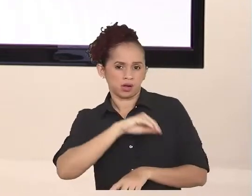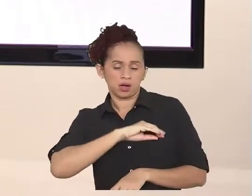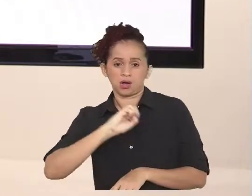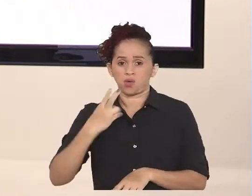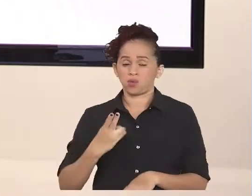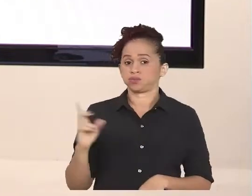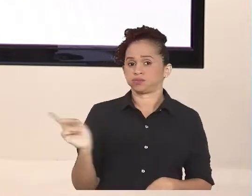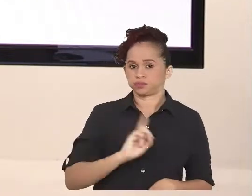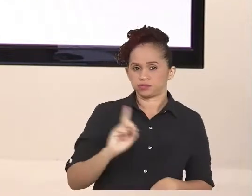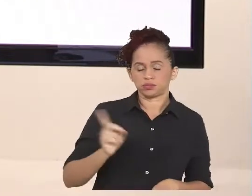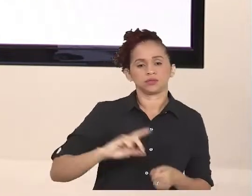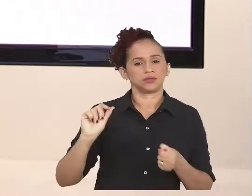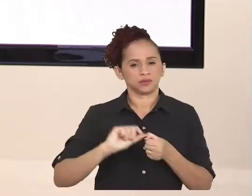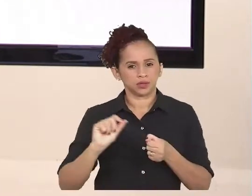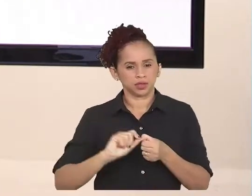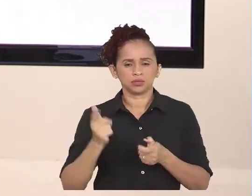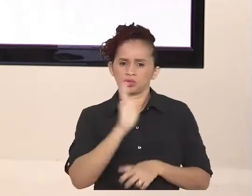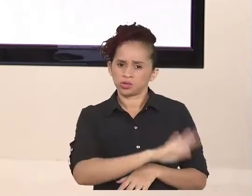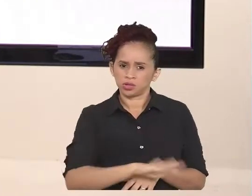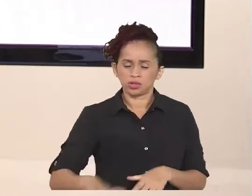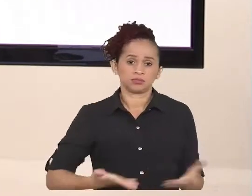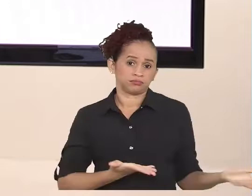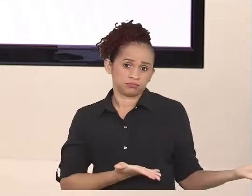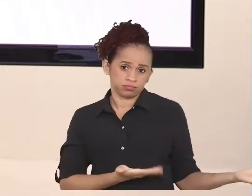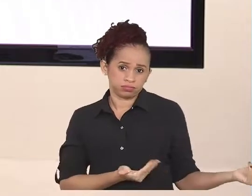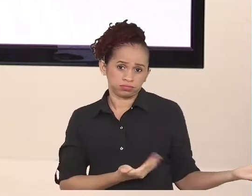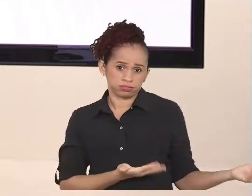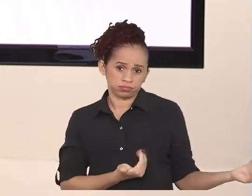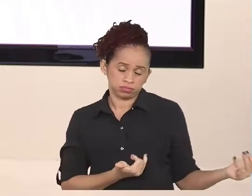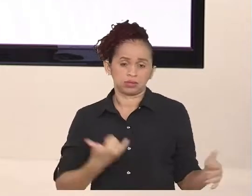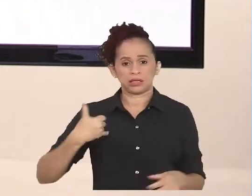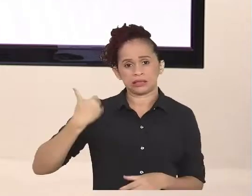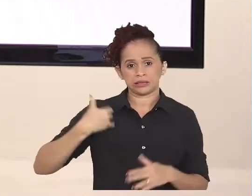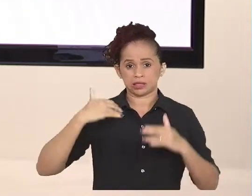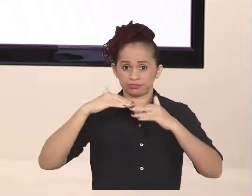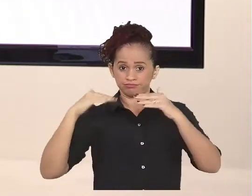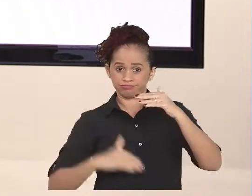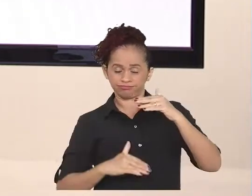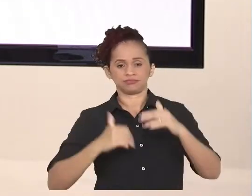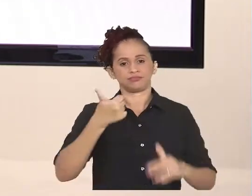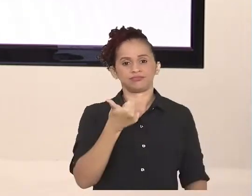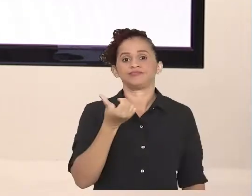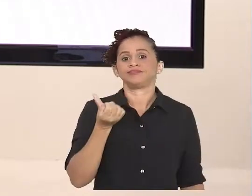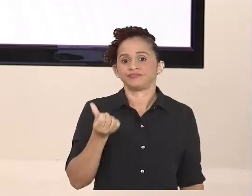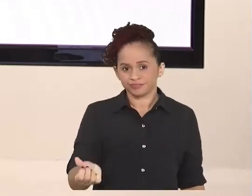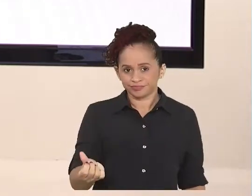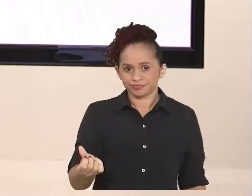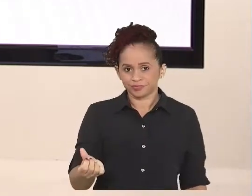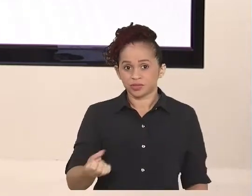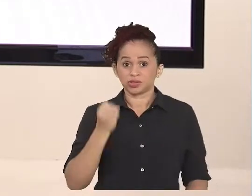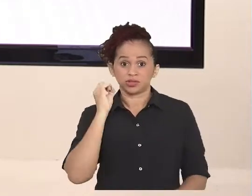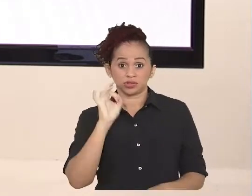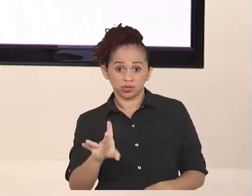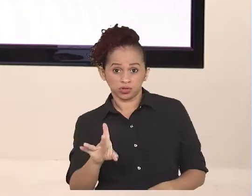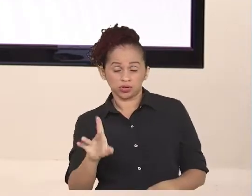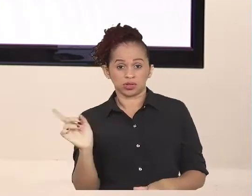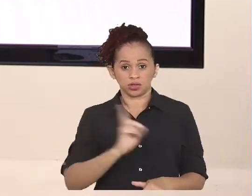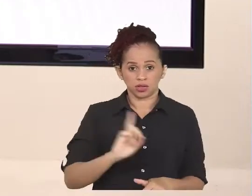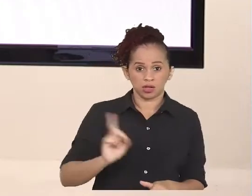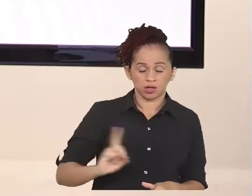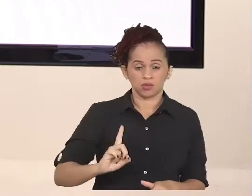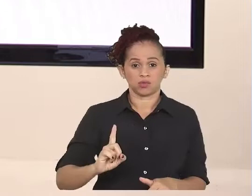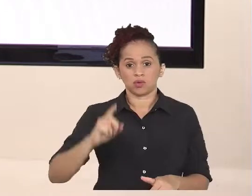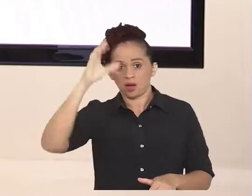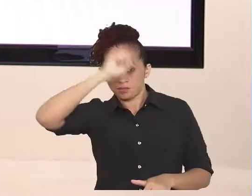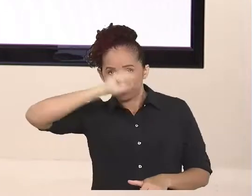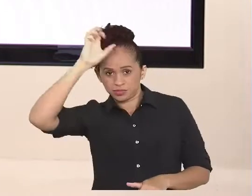não, realizada por crianças ou adolescentes em idade inferior a 16 anos, exceto na condição de aprendiz, a partir dos